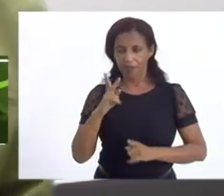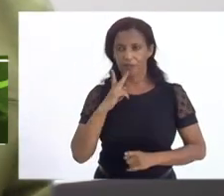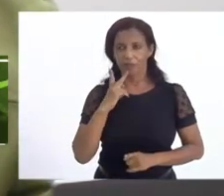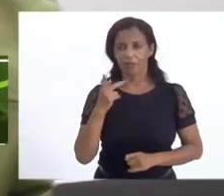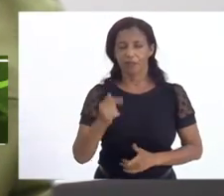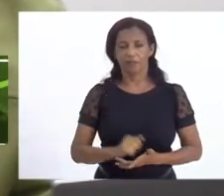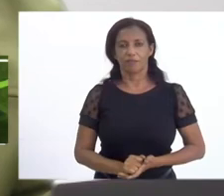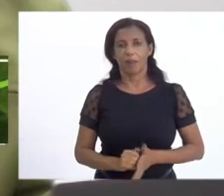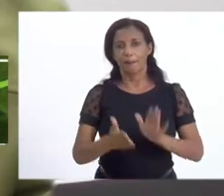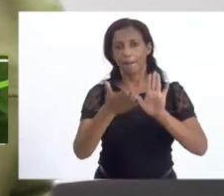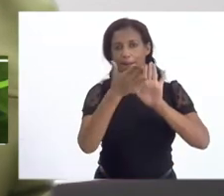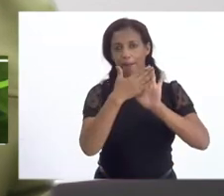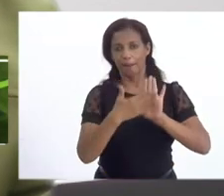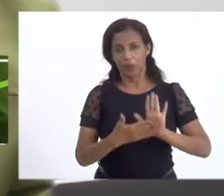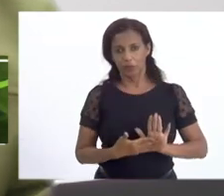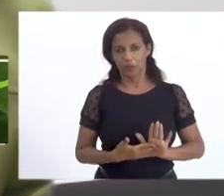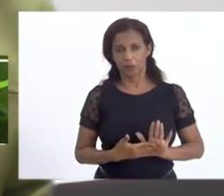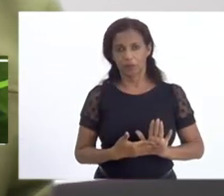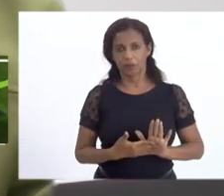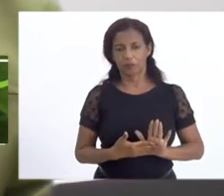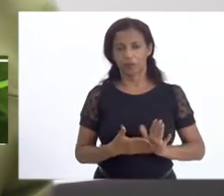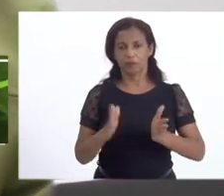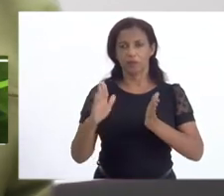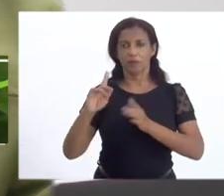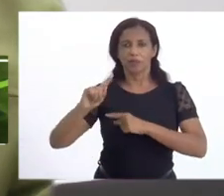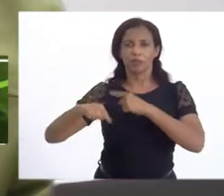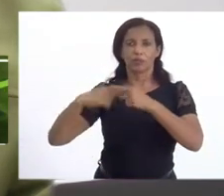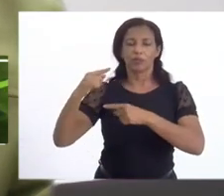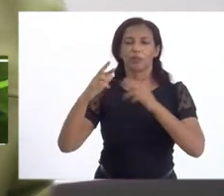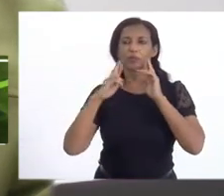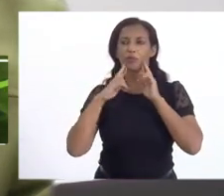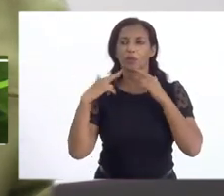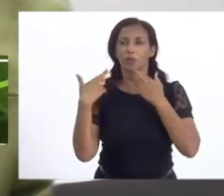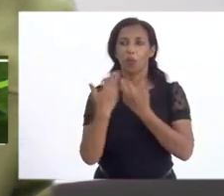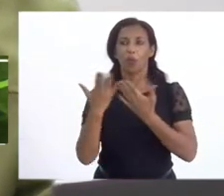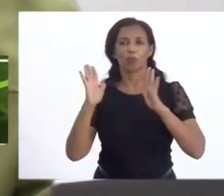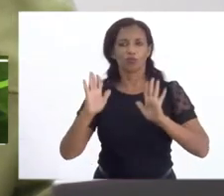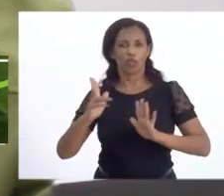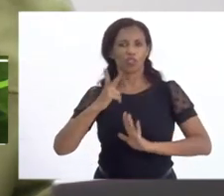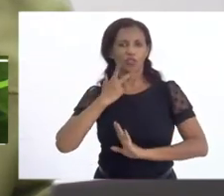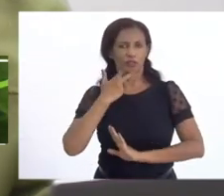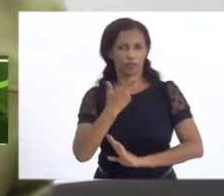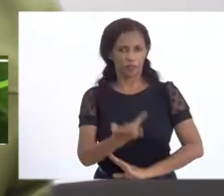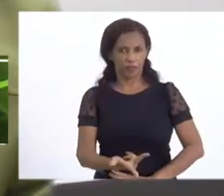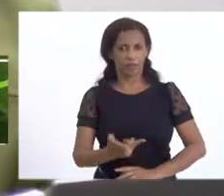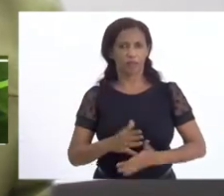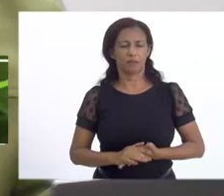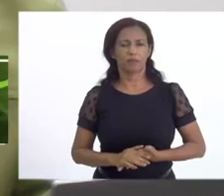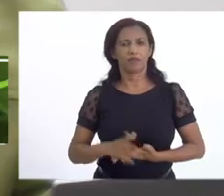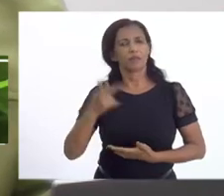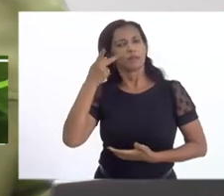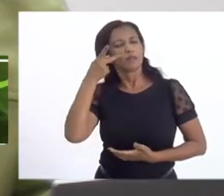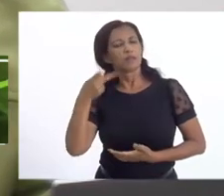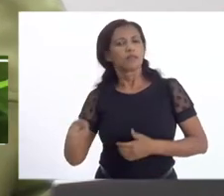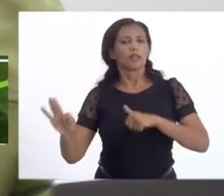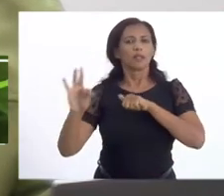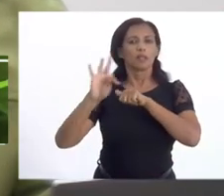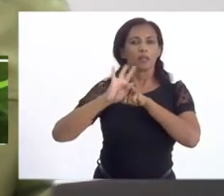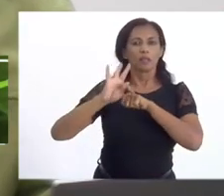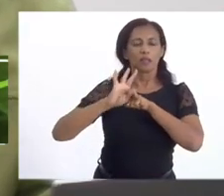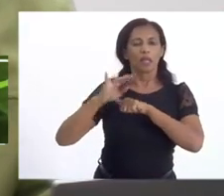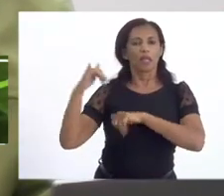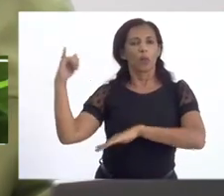estar pautando nas próximas reuniões, como eu havia dito, as visitas técnicas